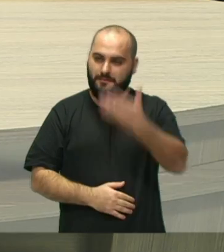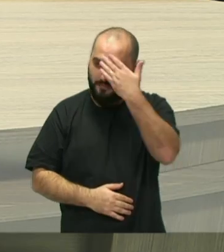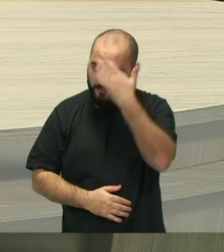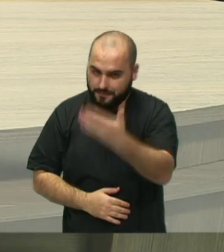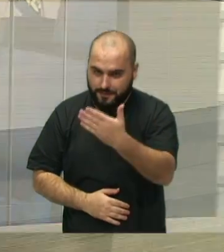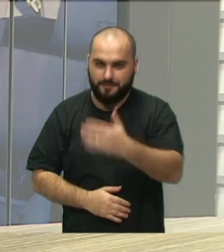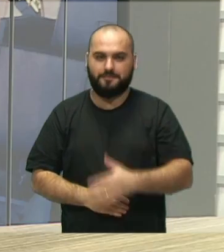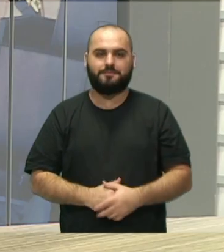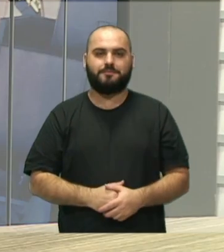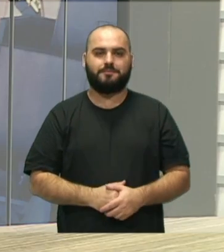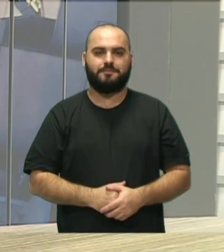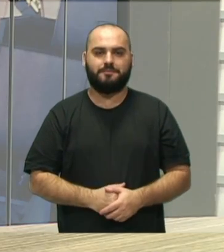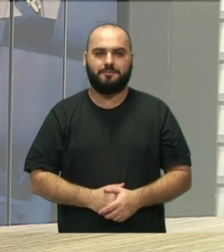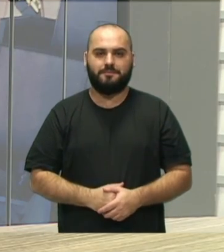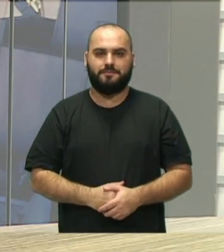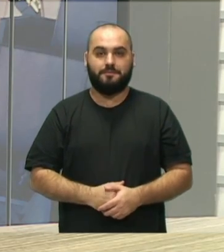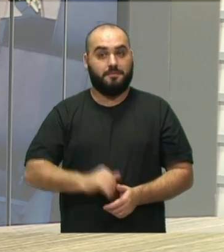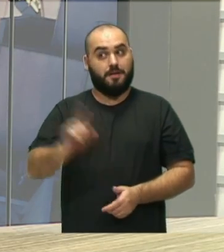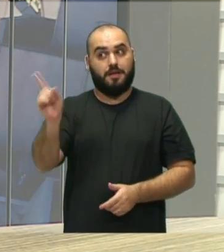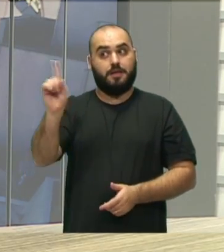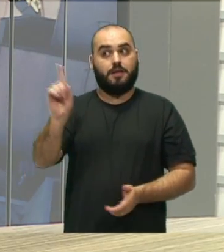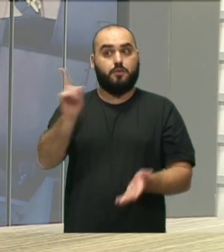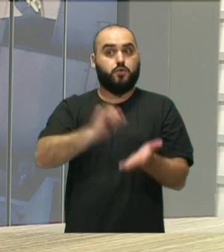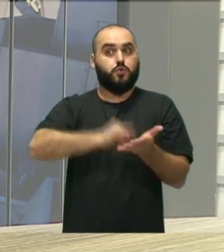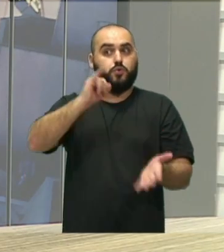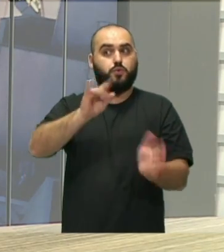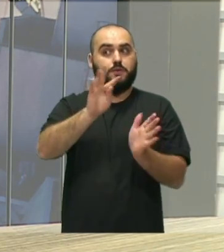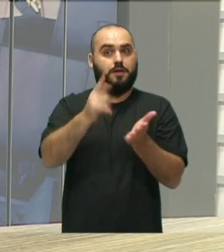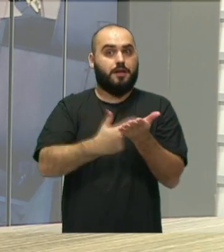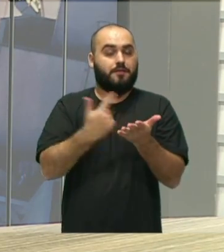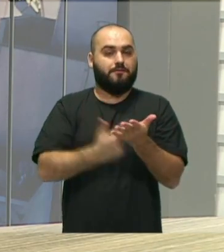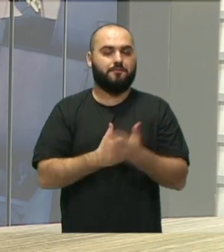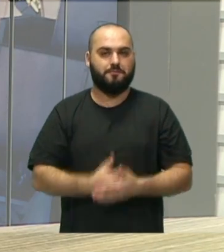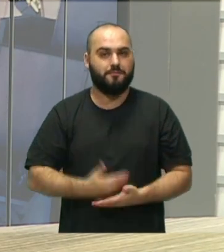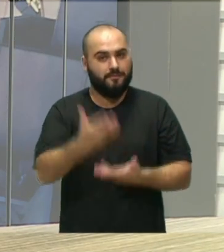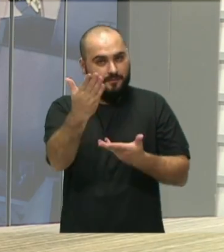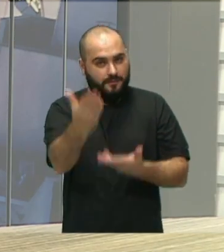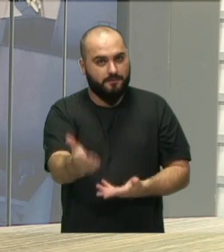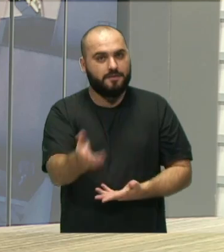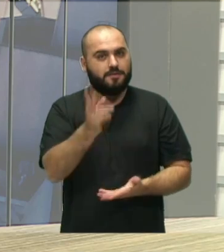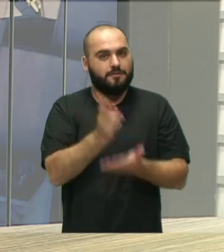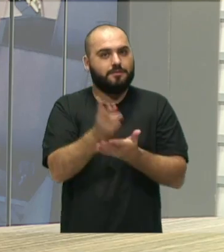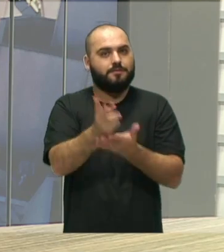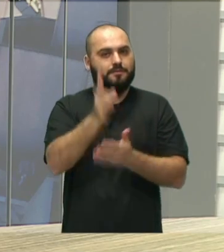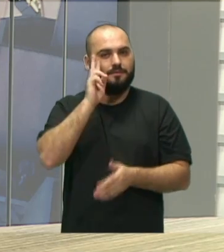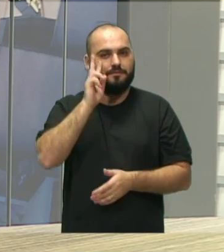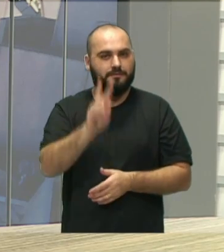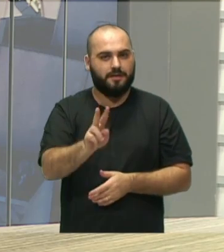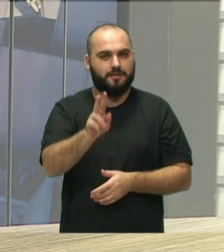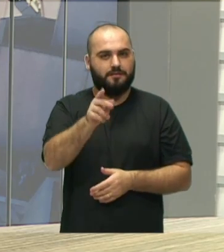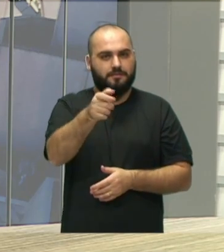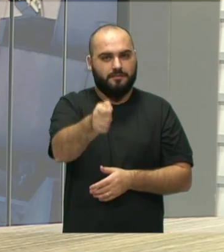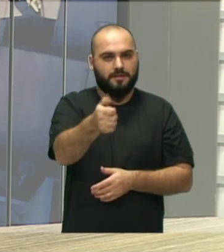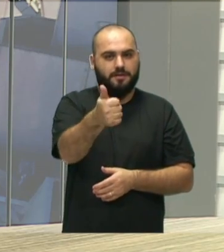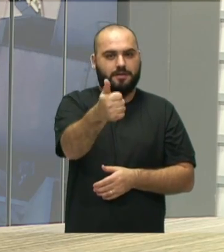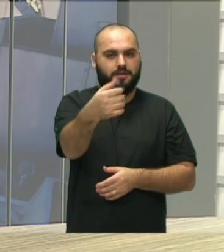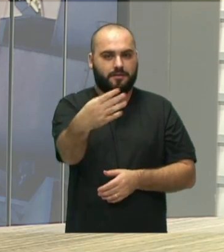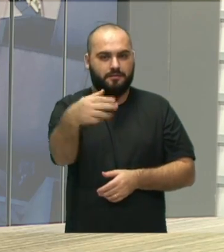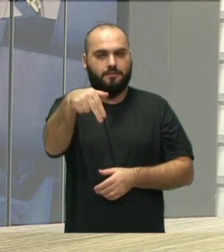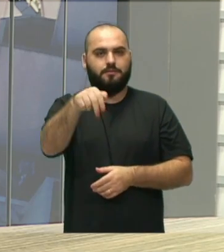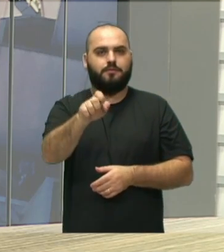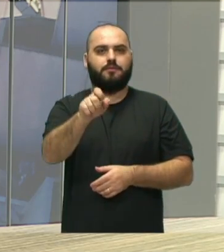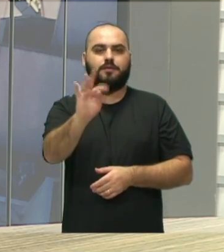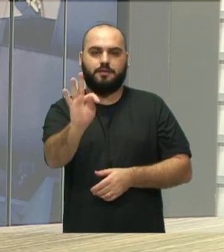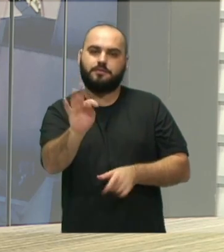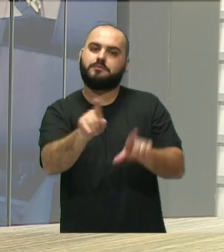obrigada. Não à taxação de livros. E você continue conosco assistindo a nossa programação pelo canal 14 da